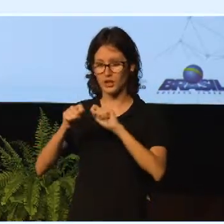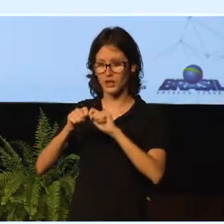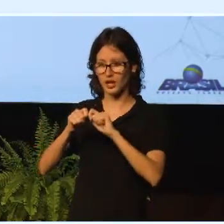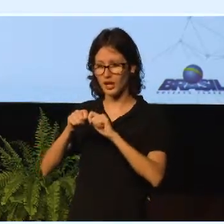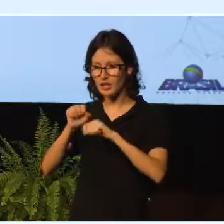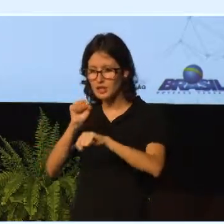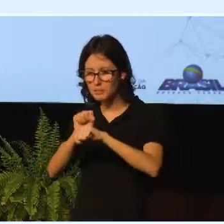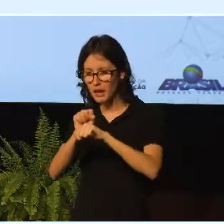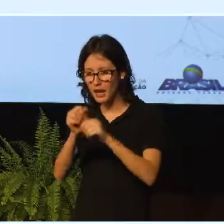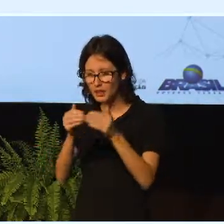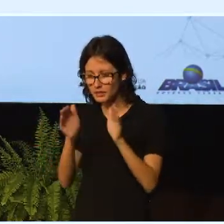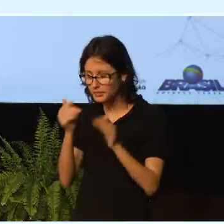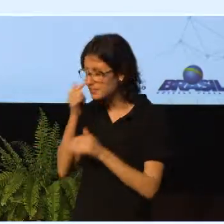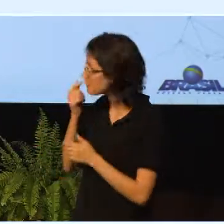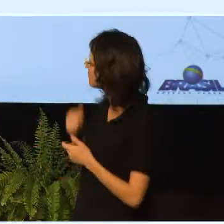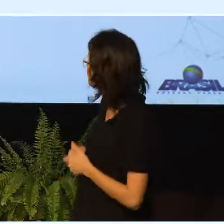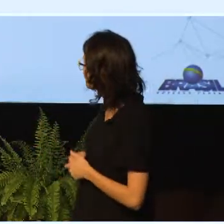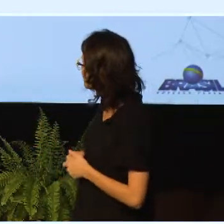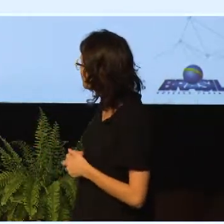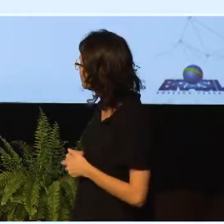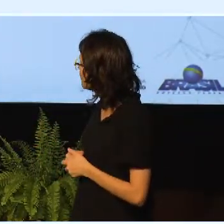Ele espera a porta abrir